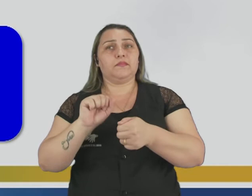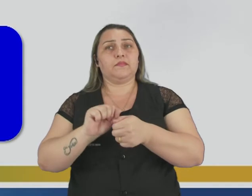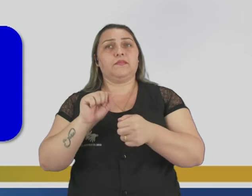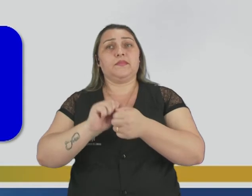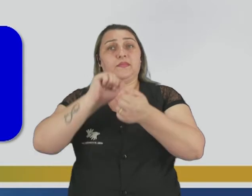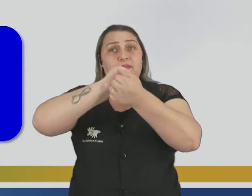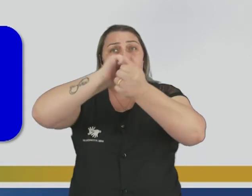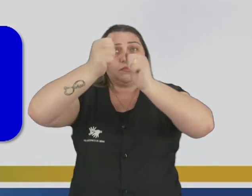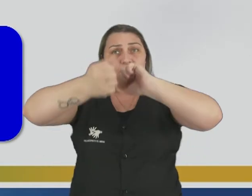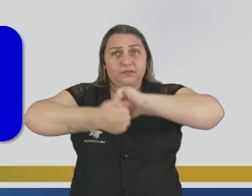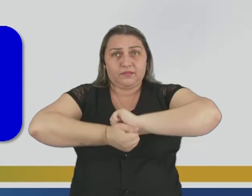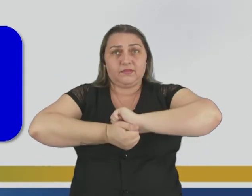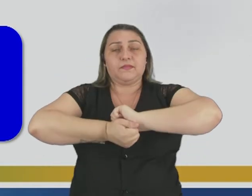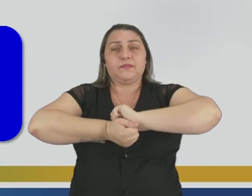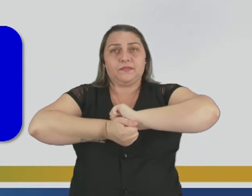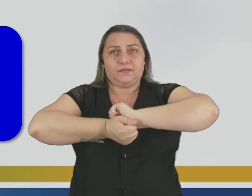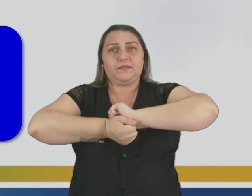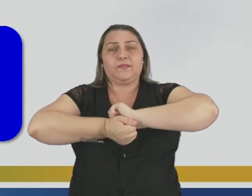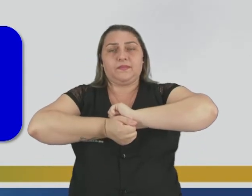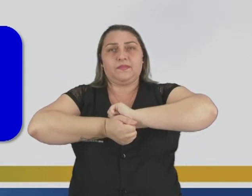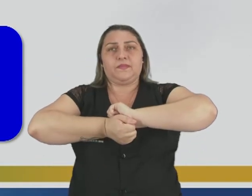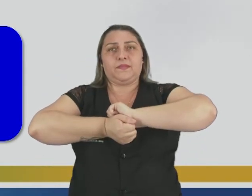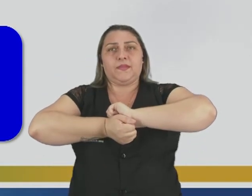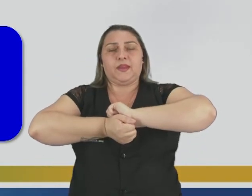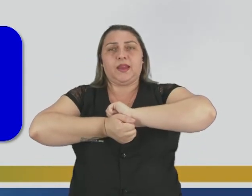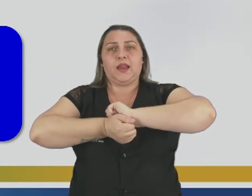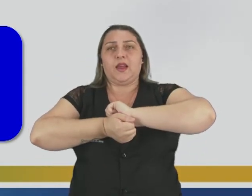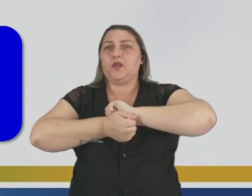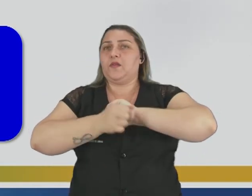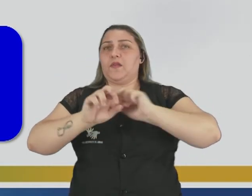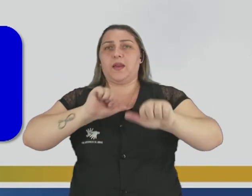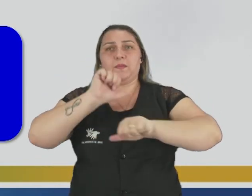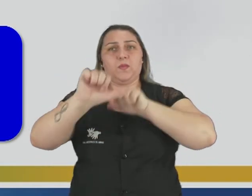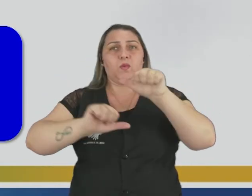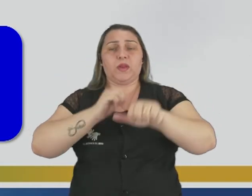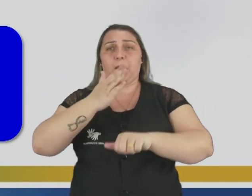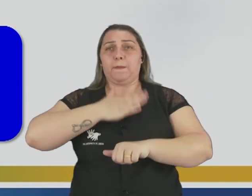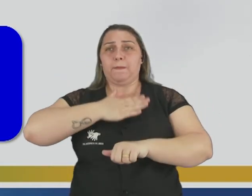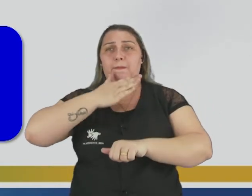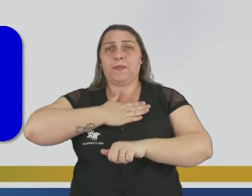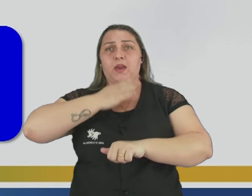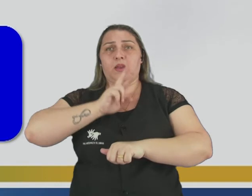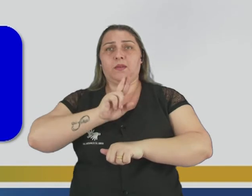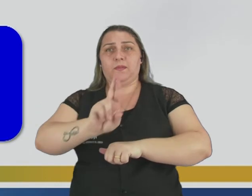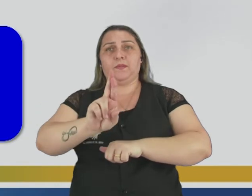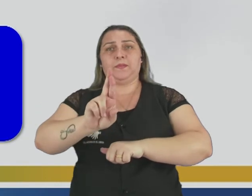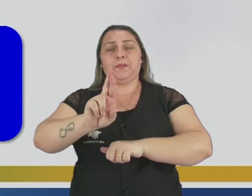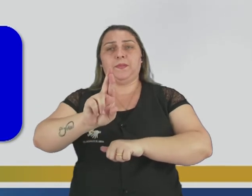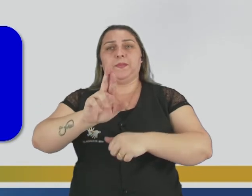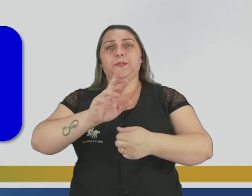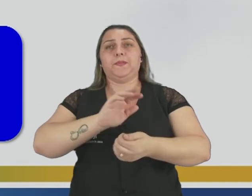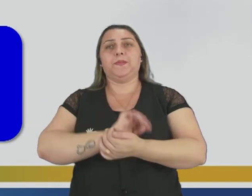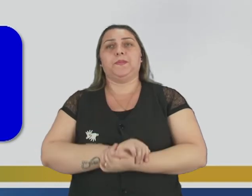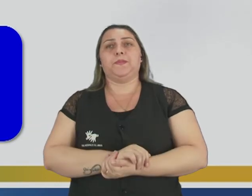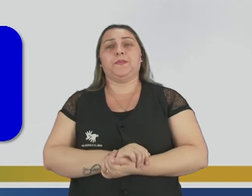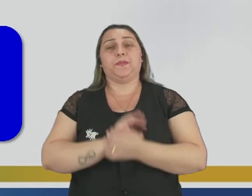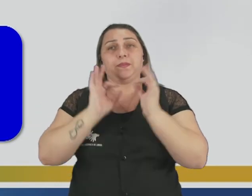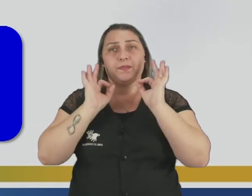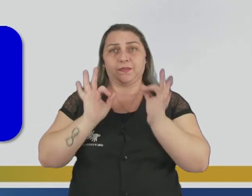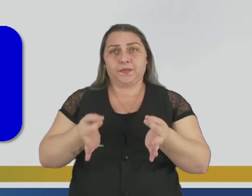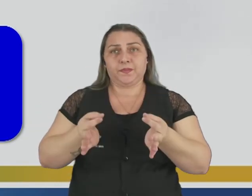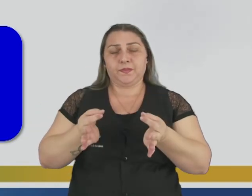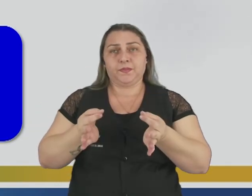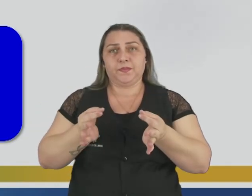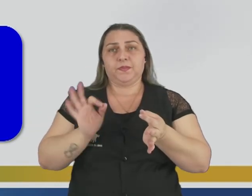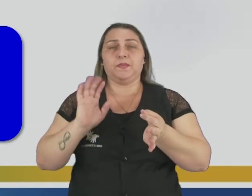essa associação, né, não vai alterar o meu valor, o meu resultado,